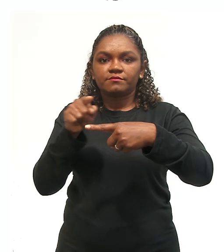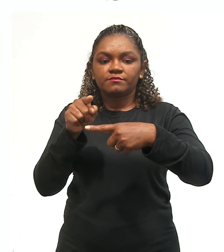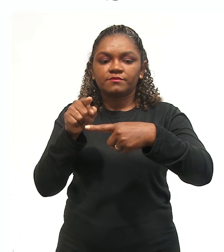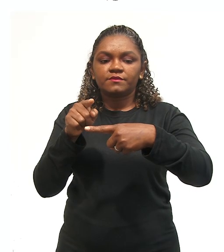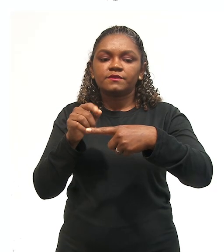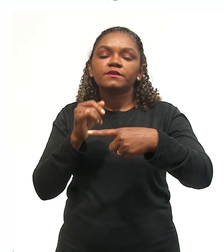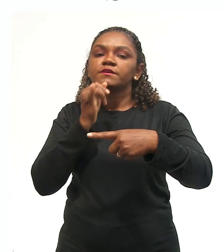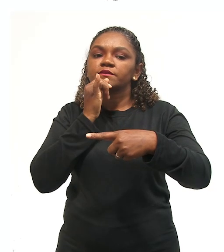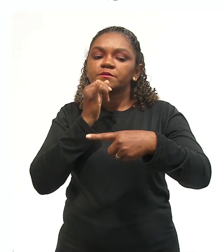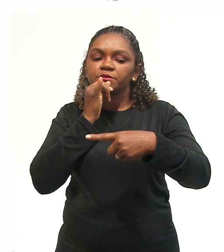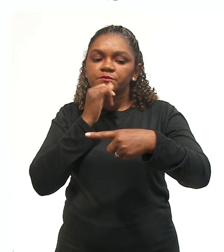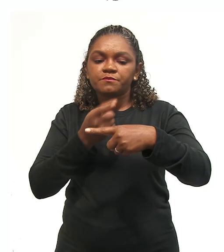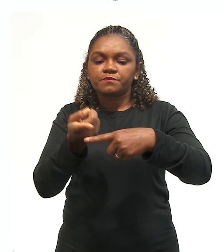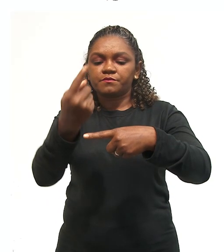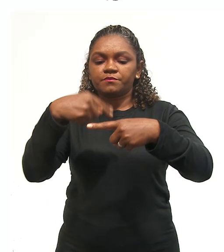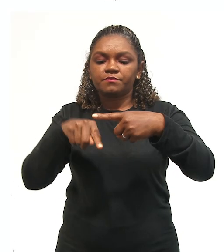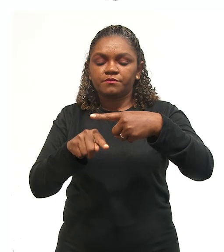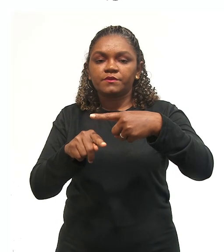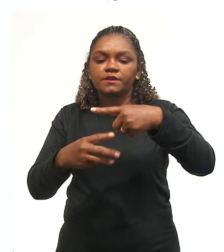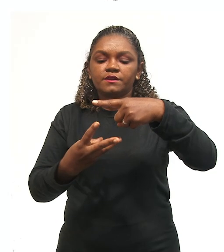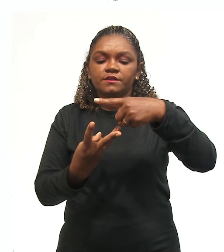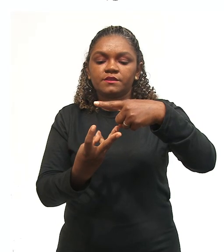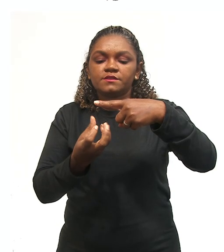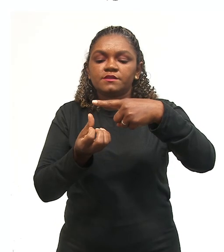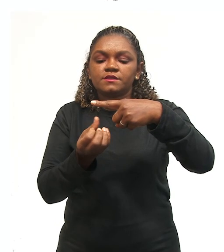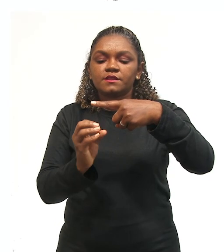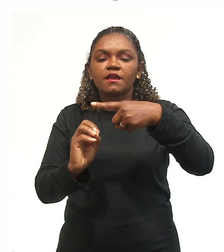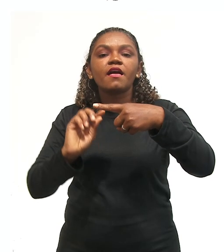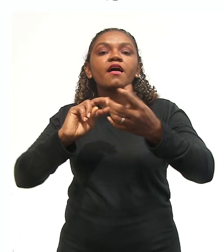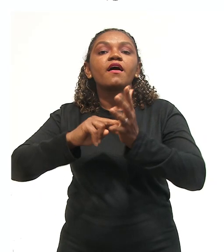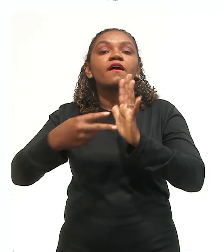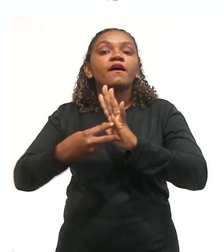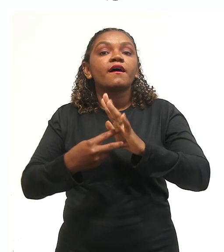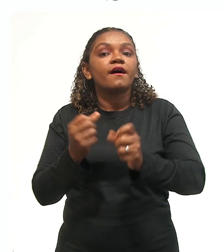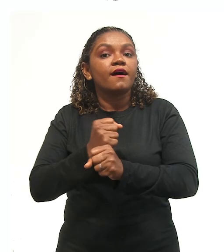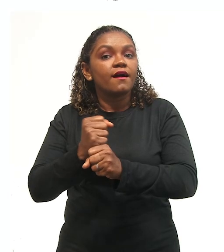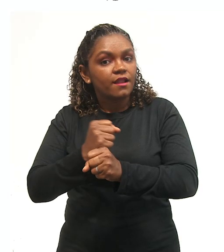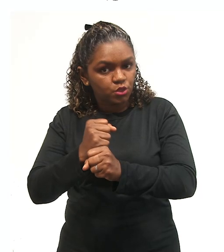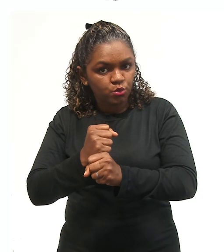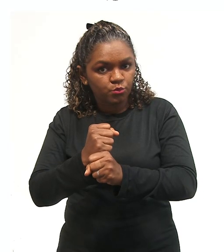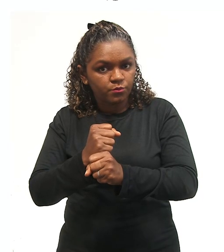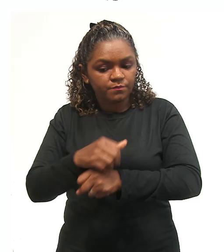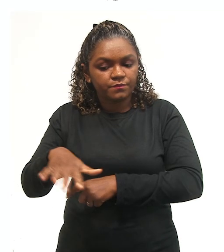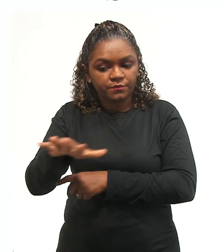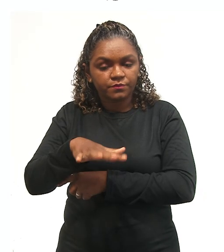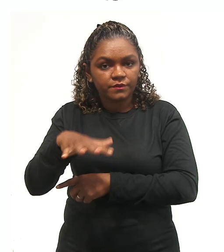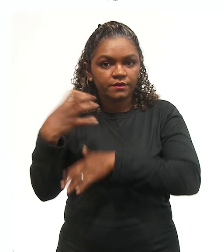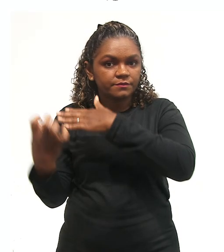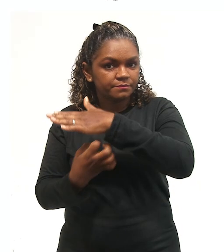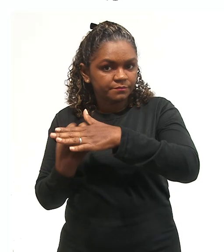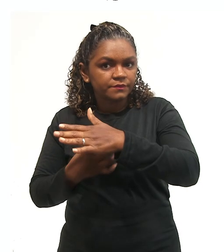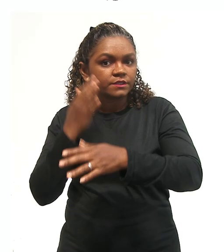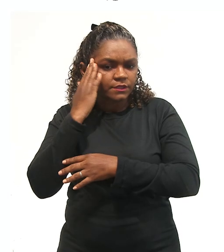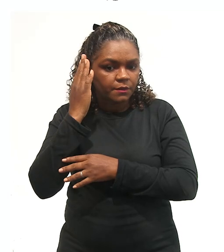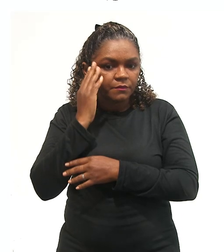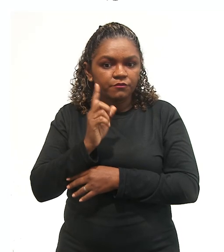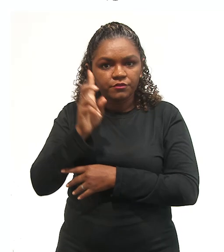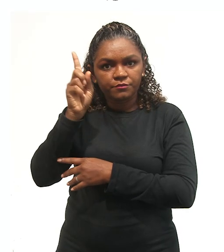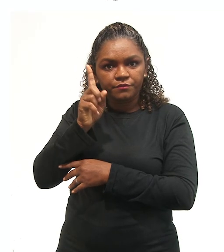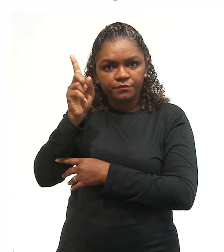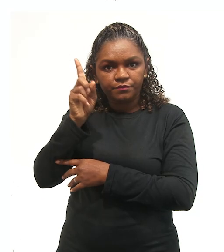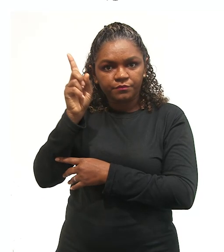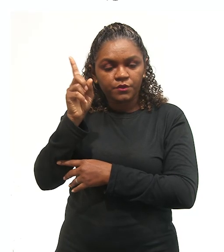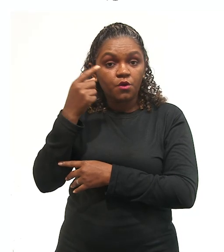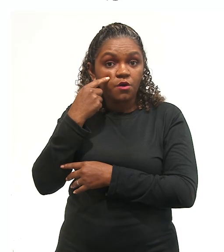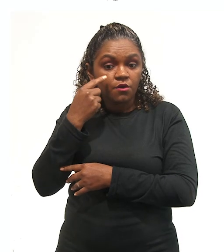que 360 porque a gente está falando sobre o ano comercial. E aqui na definição eu deixei bem claro